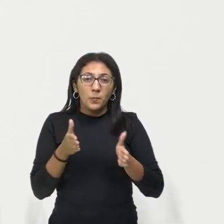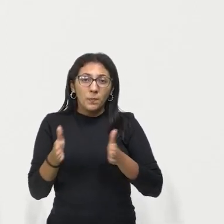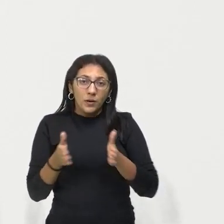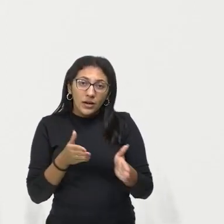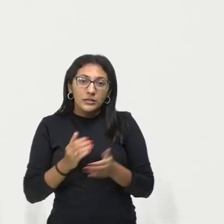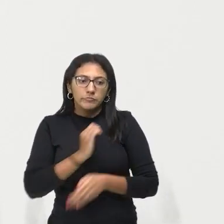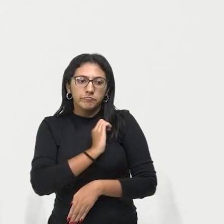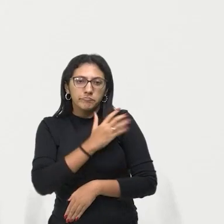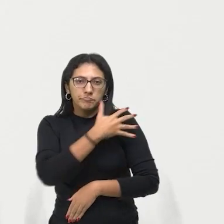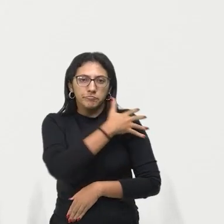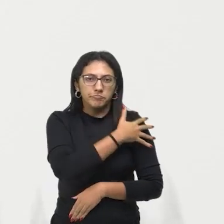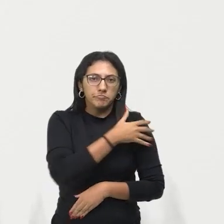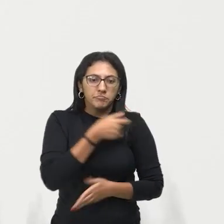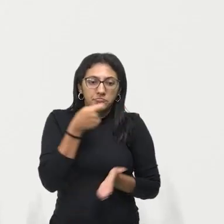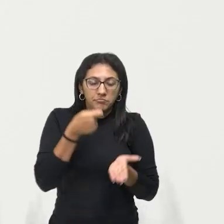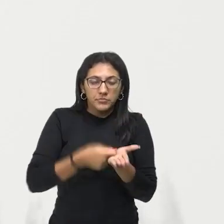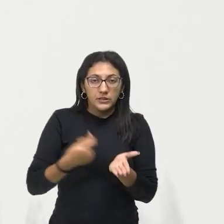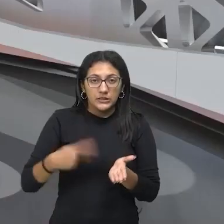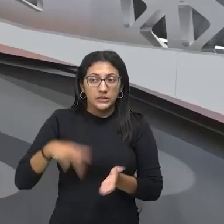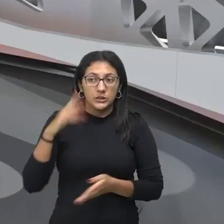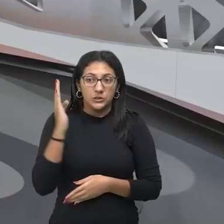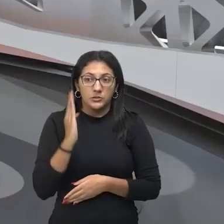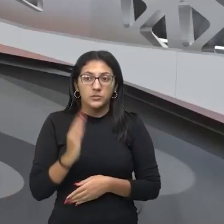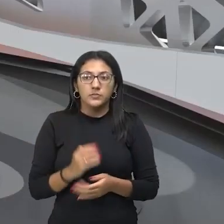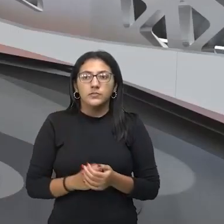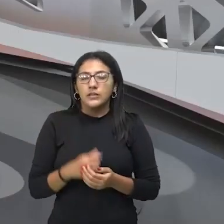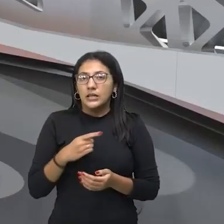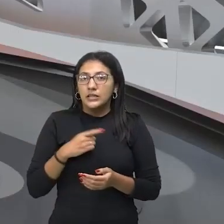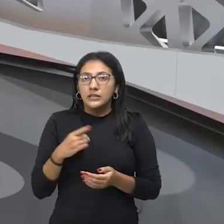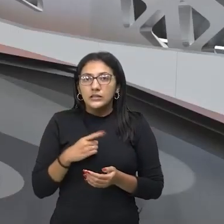no Brasil, nós tivemos